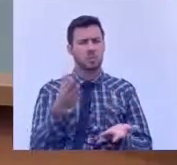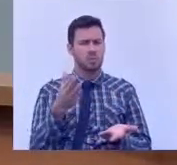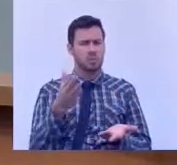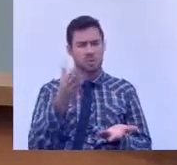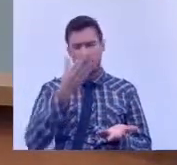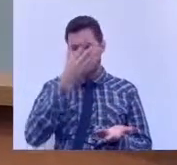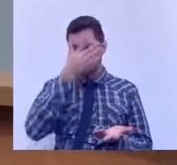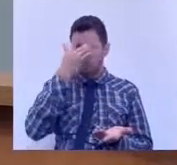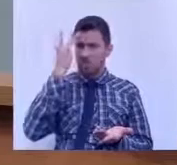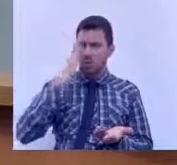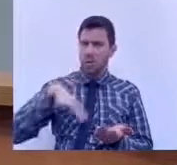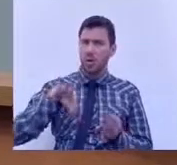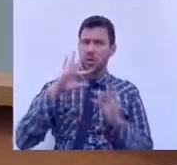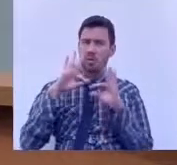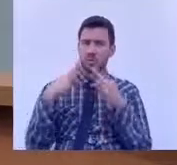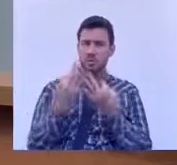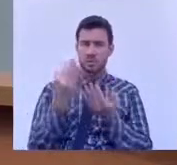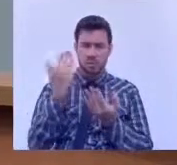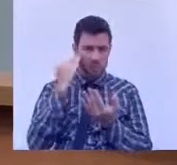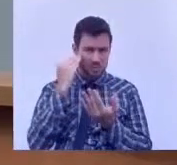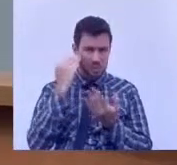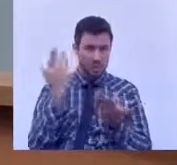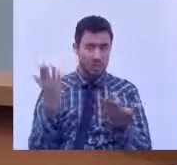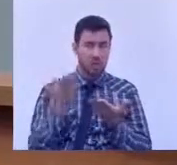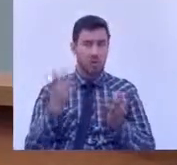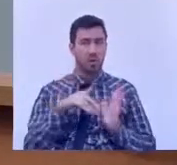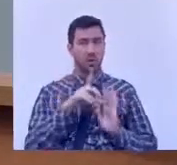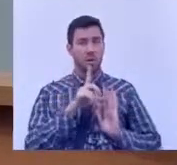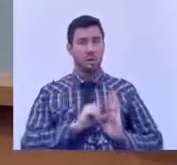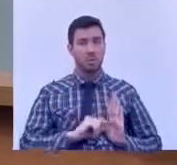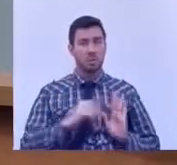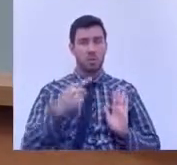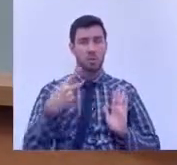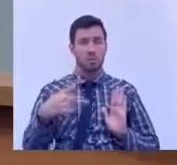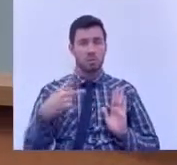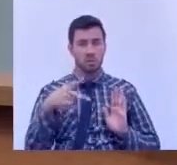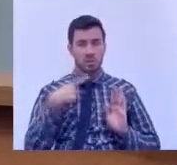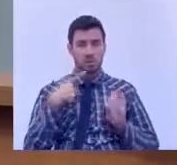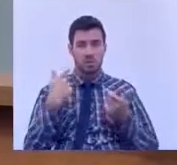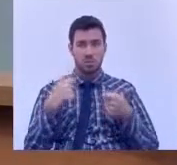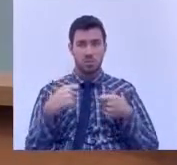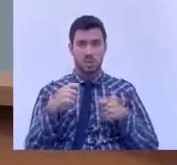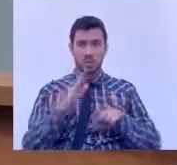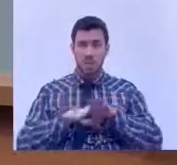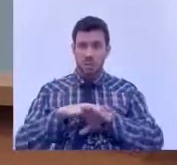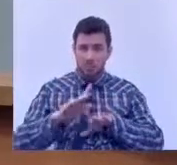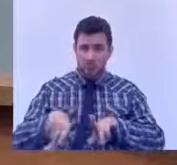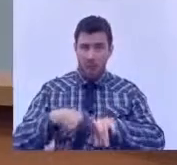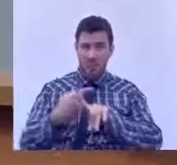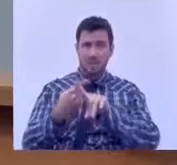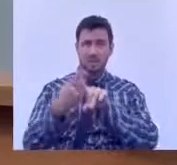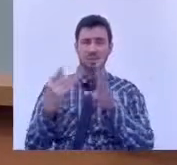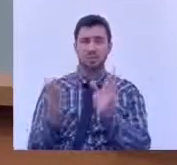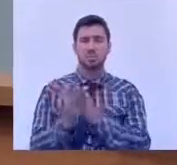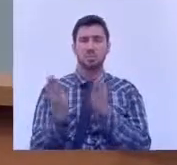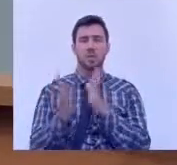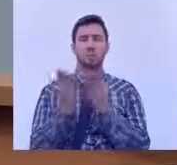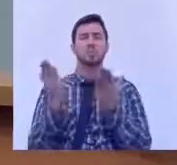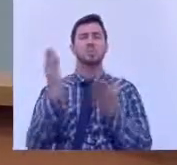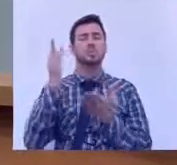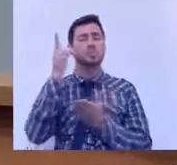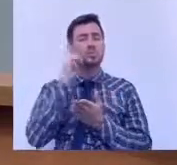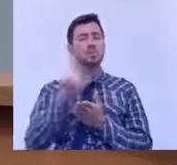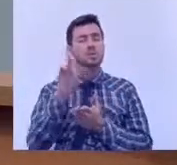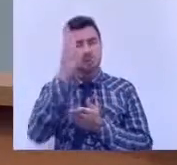entender como é que funciona isso, e abaixou. Então, hoje, você tem que ser muito mais pobre, mais humilde, para conseguir